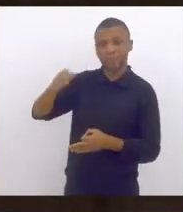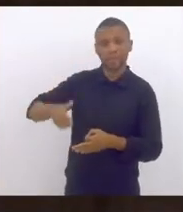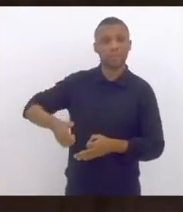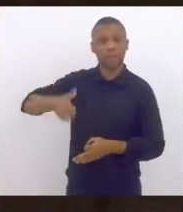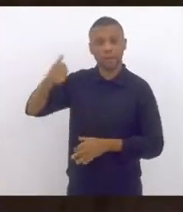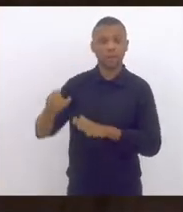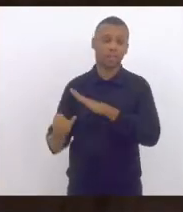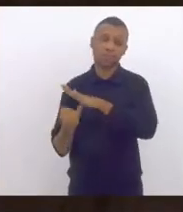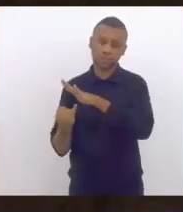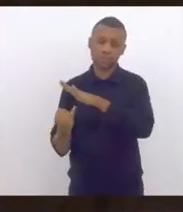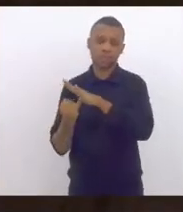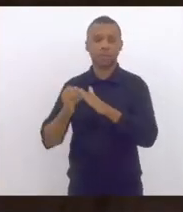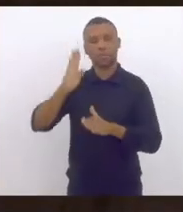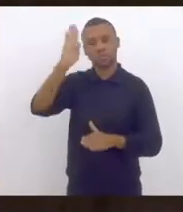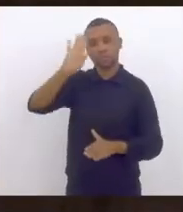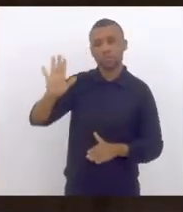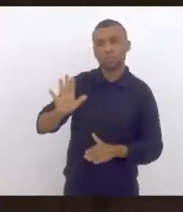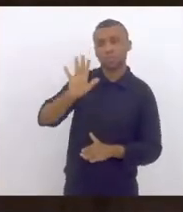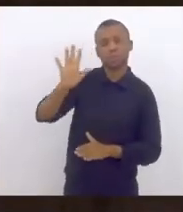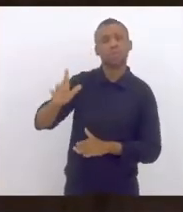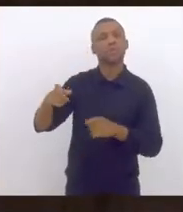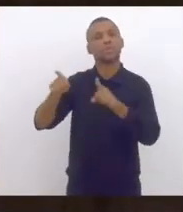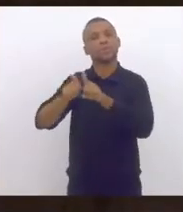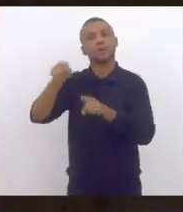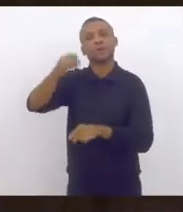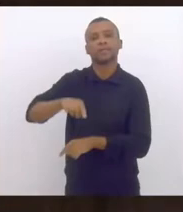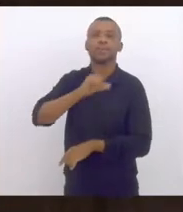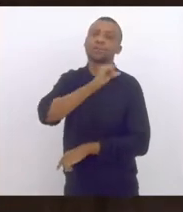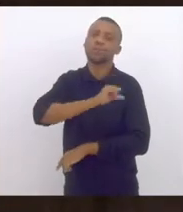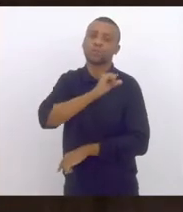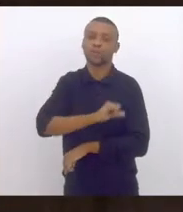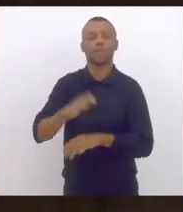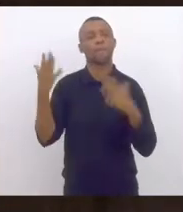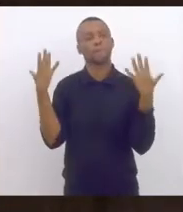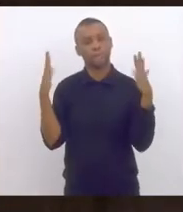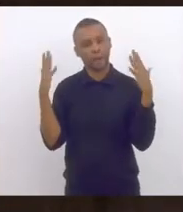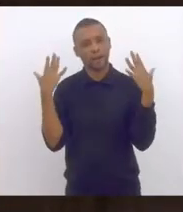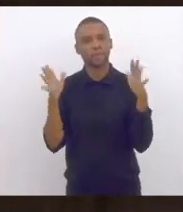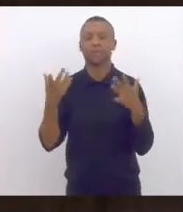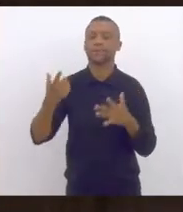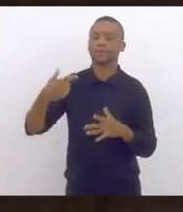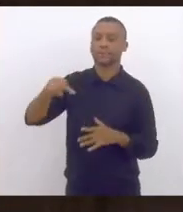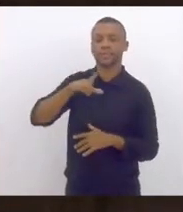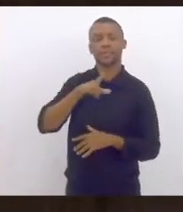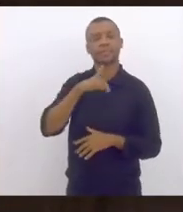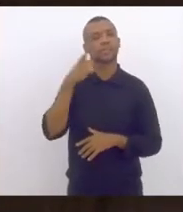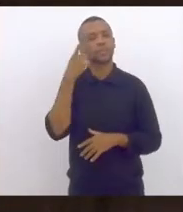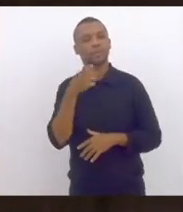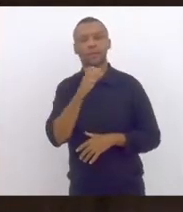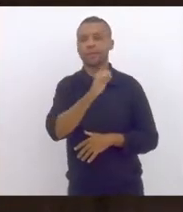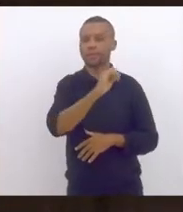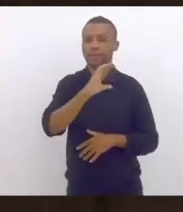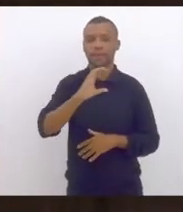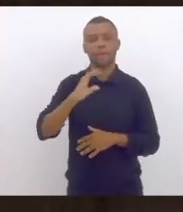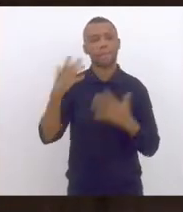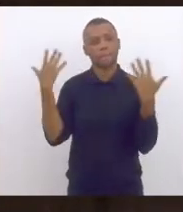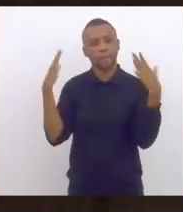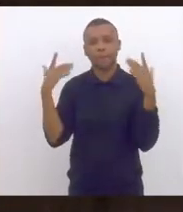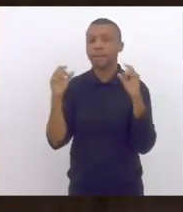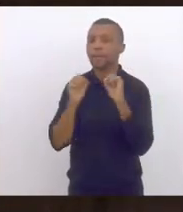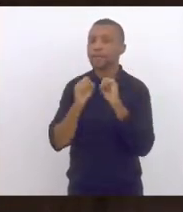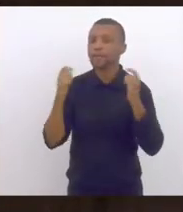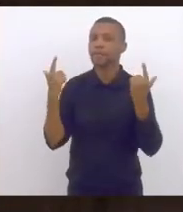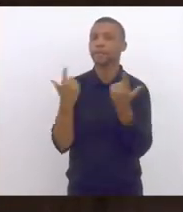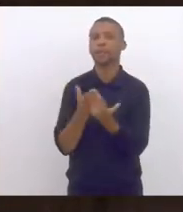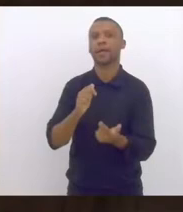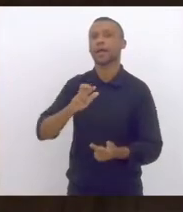melhores instituições que nós temos aqui no Estado do Rio de Janeiro. Parabéns, deputado André Siciliano, parabéns, Assembleia Legislativa,